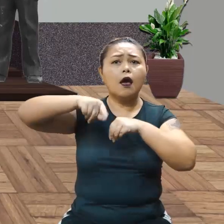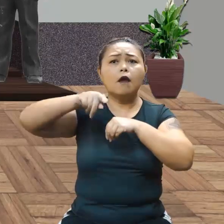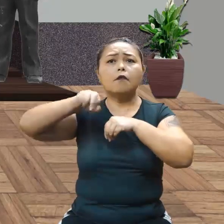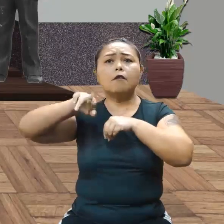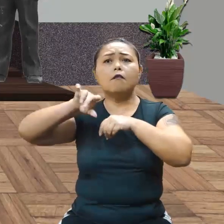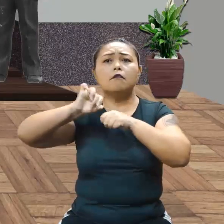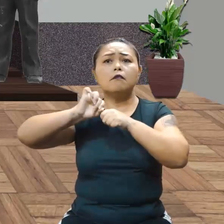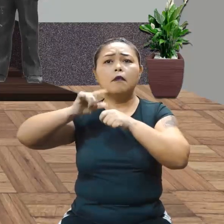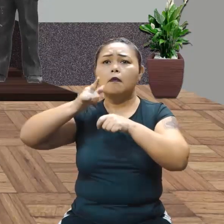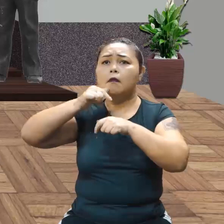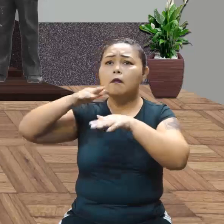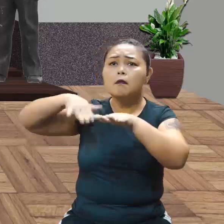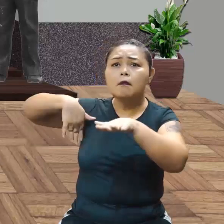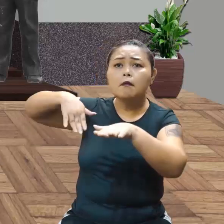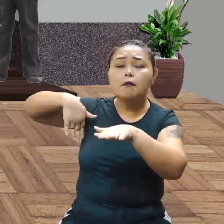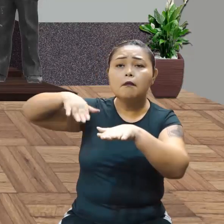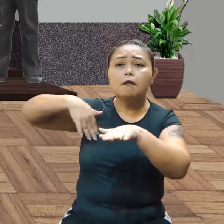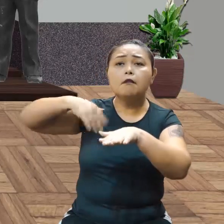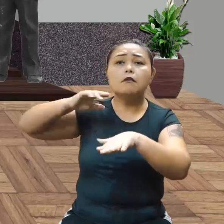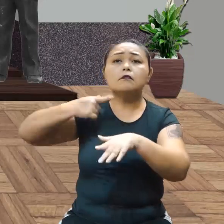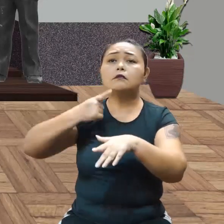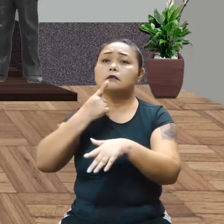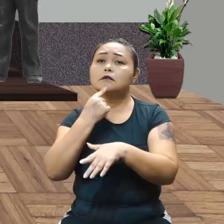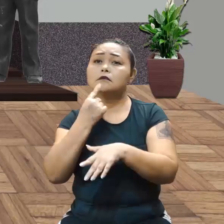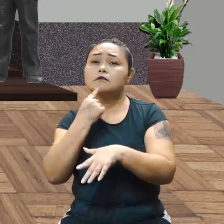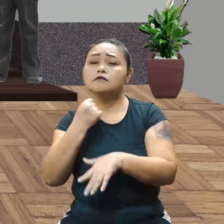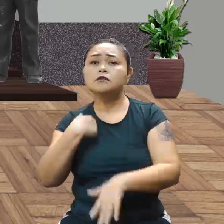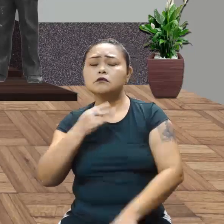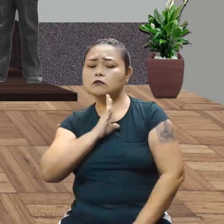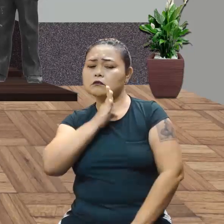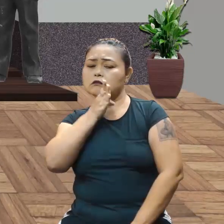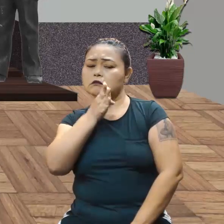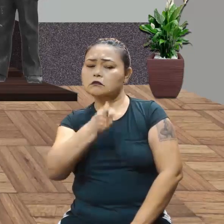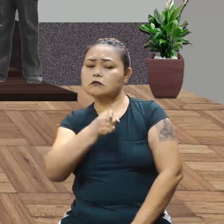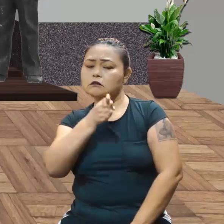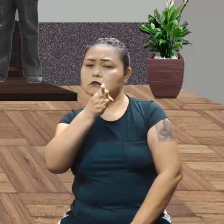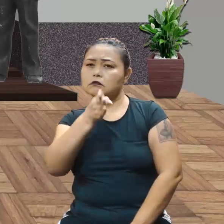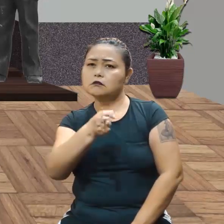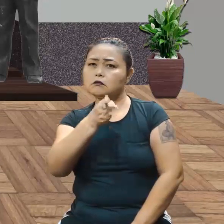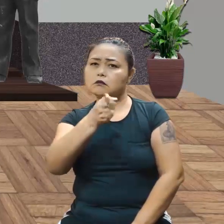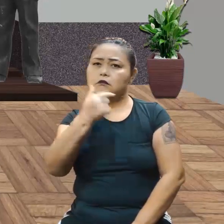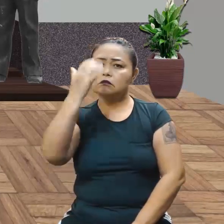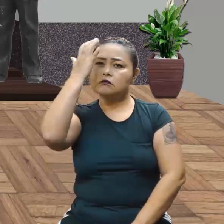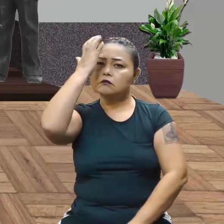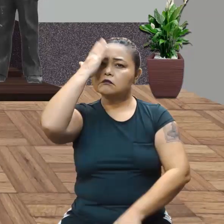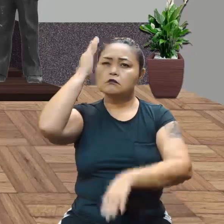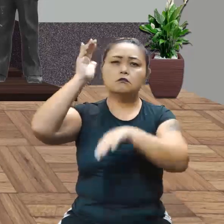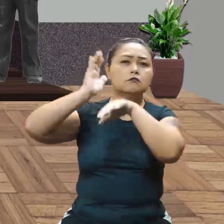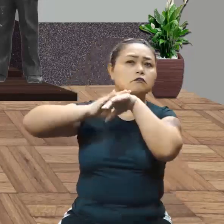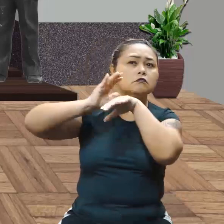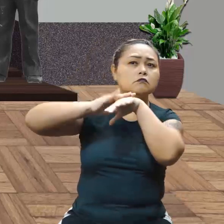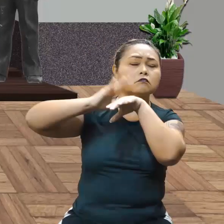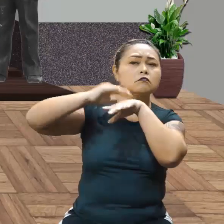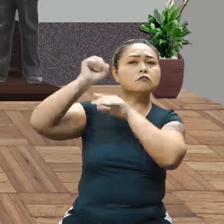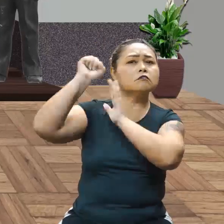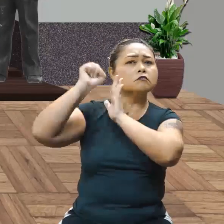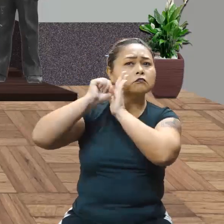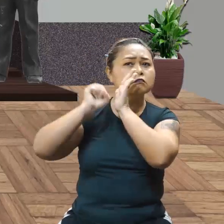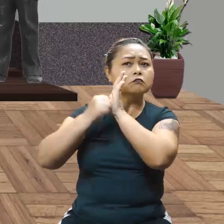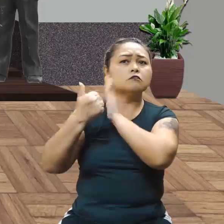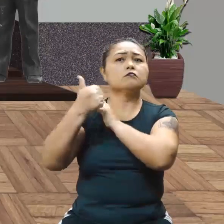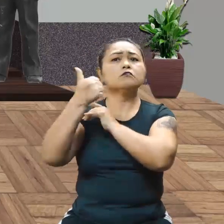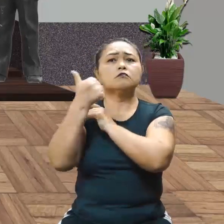ideia positivista. Aquela ideia que era uma ideia lá que vem do século XIX,